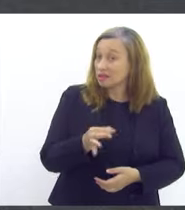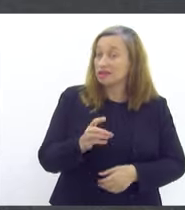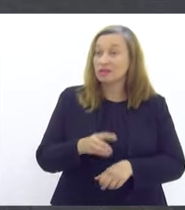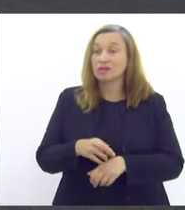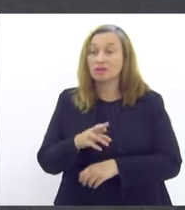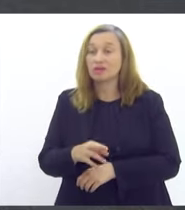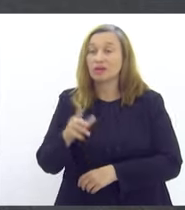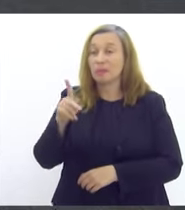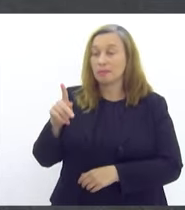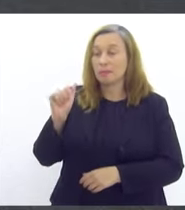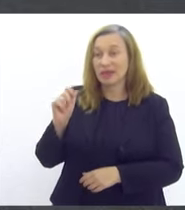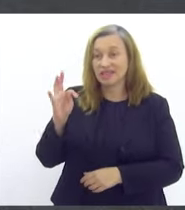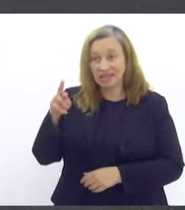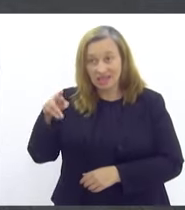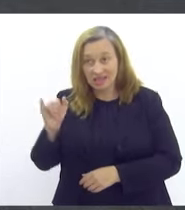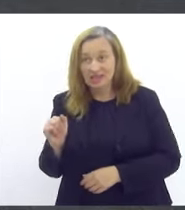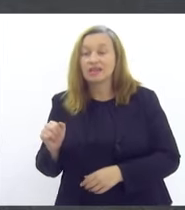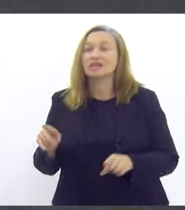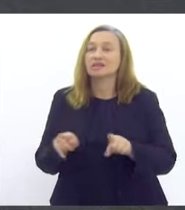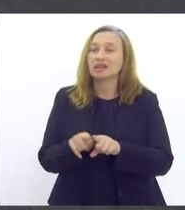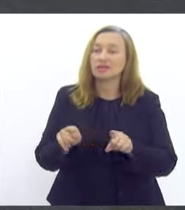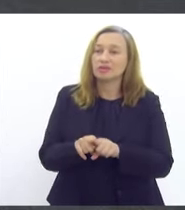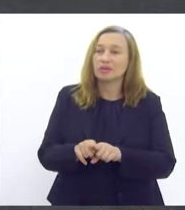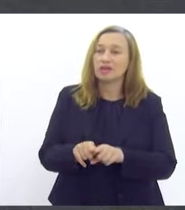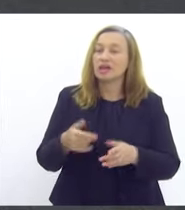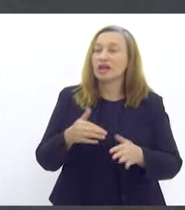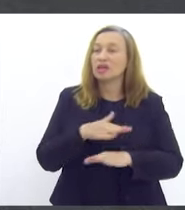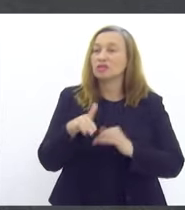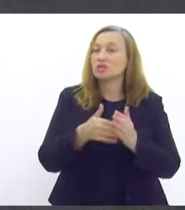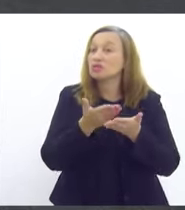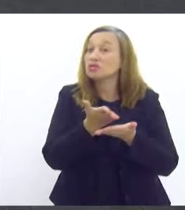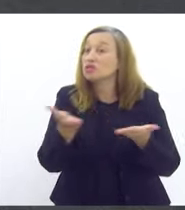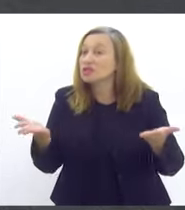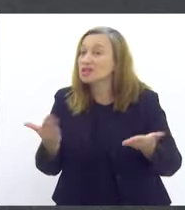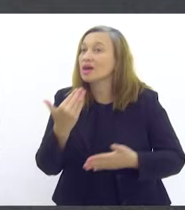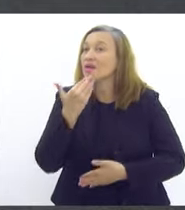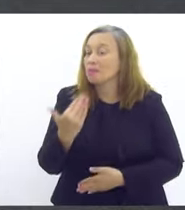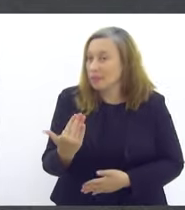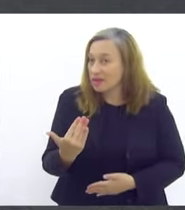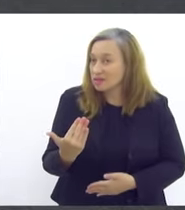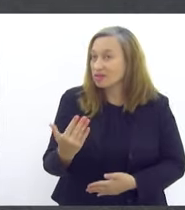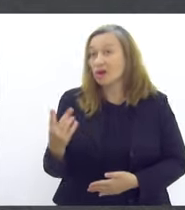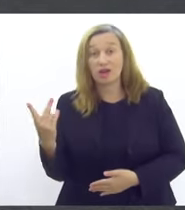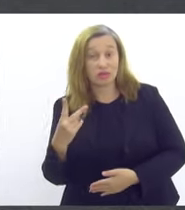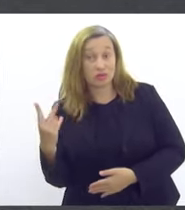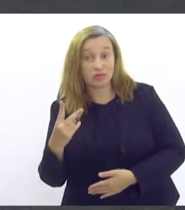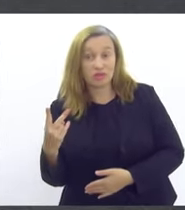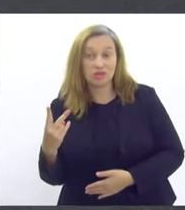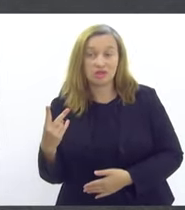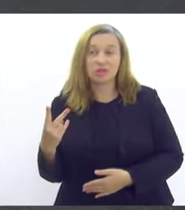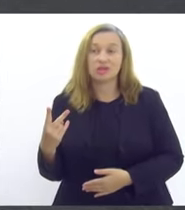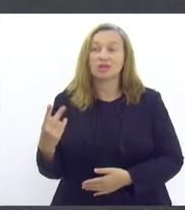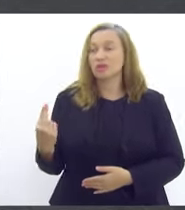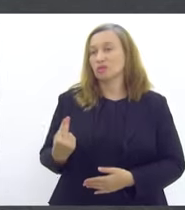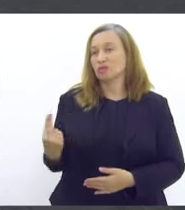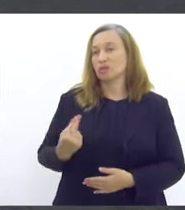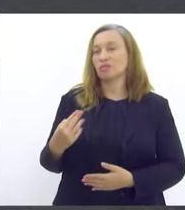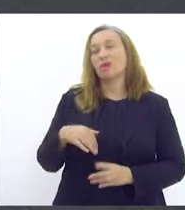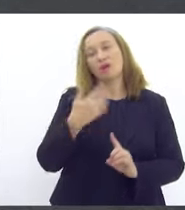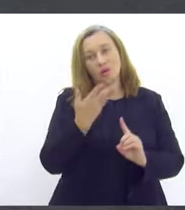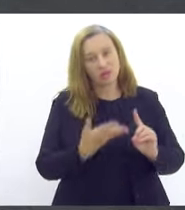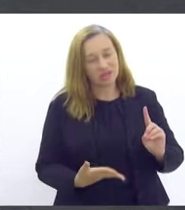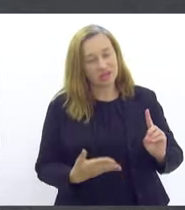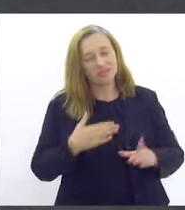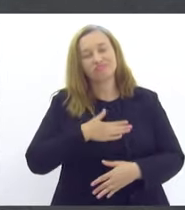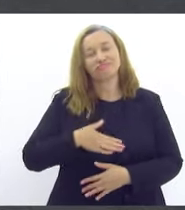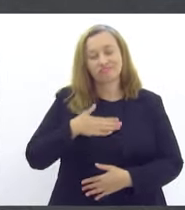doutora Patrícia, parabenizo Vossas Excelências pela iniciativa e peço a ambas coautoria, porque essa é uma homenagem que